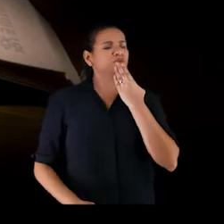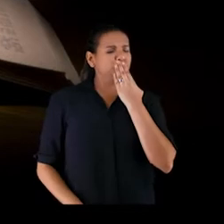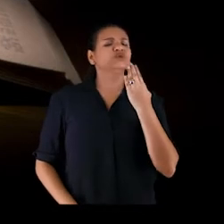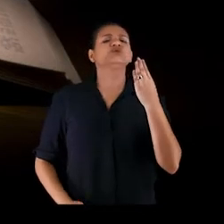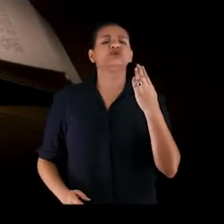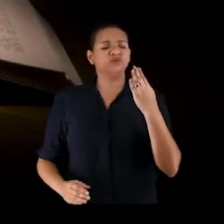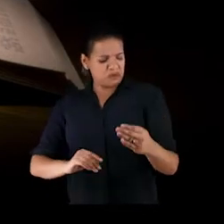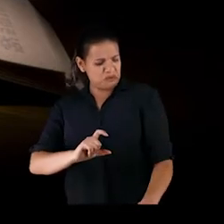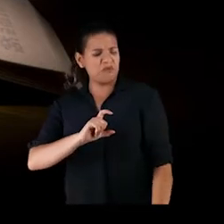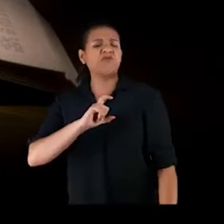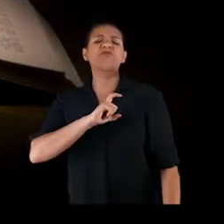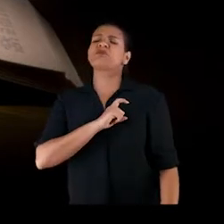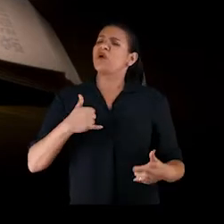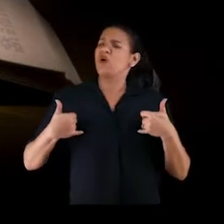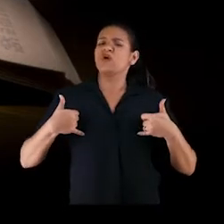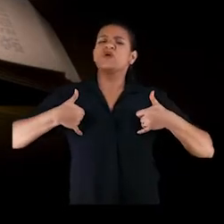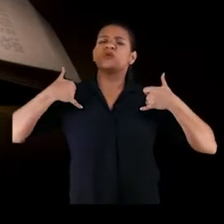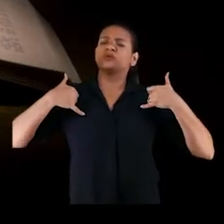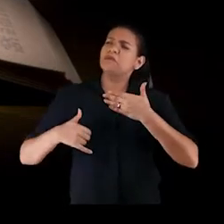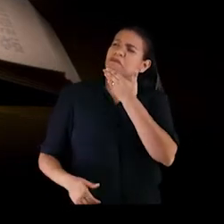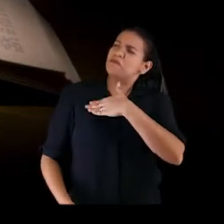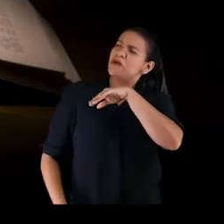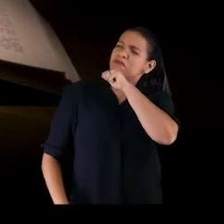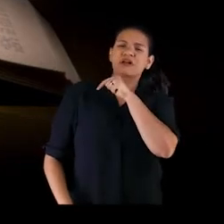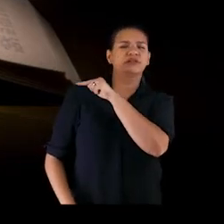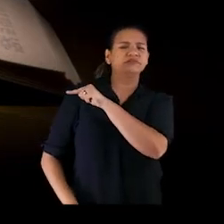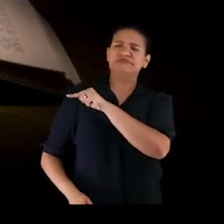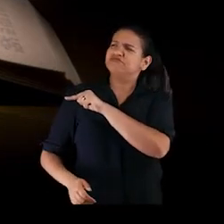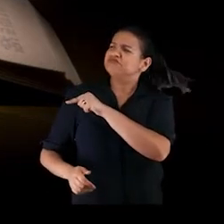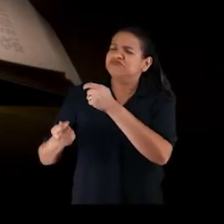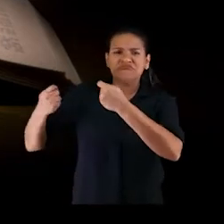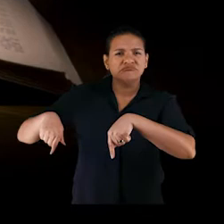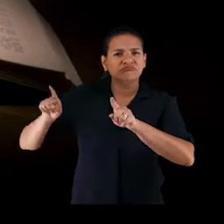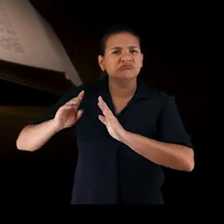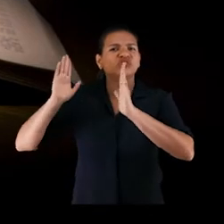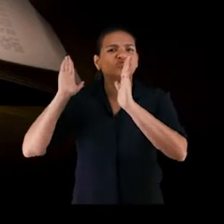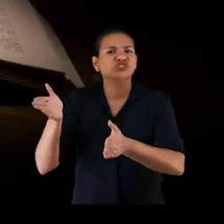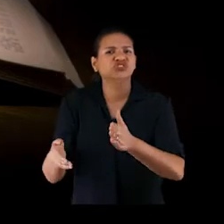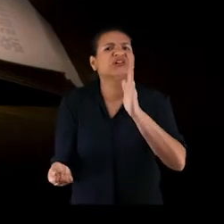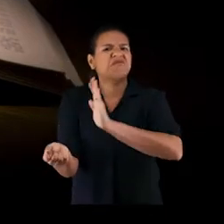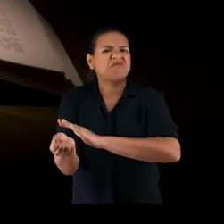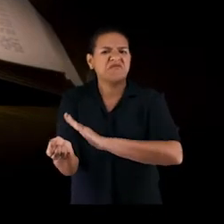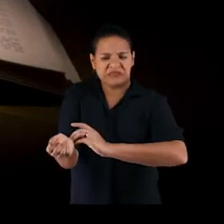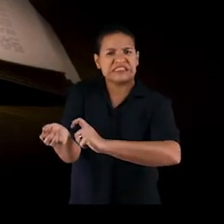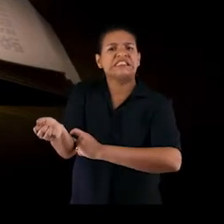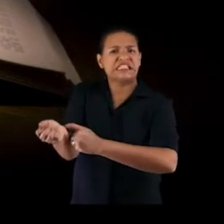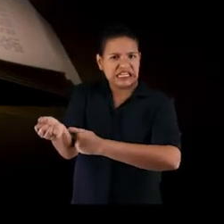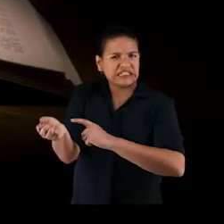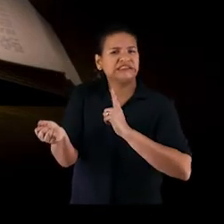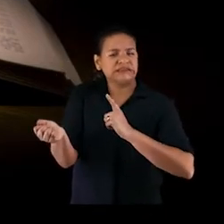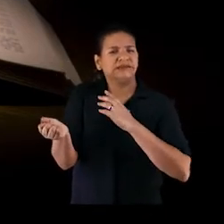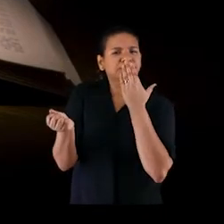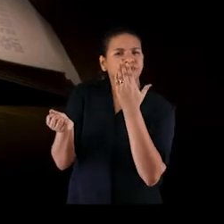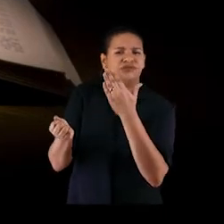que dispensava uniformes e bandeiras porque trazia no sangue as cores do clube. Demorara a entender